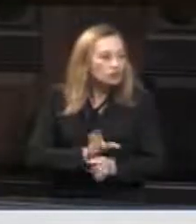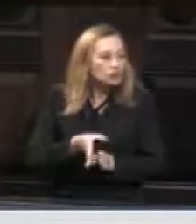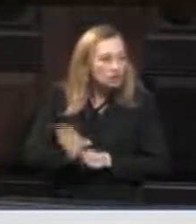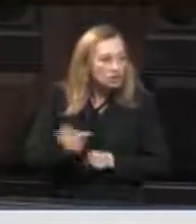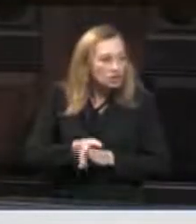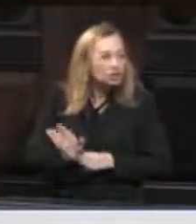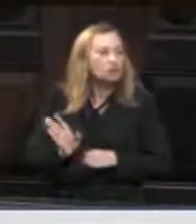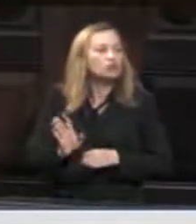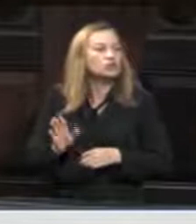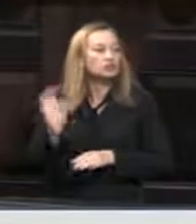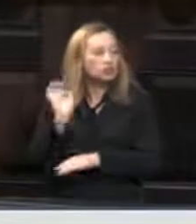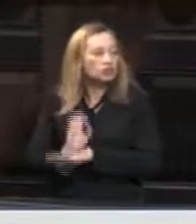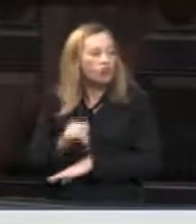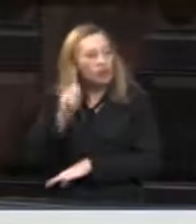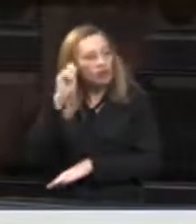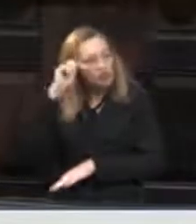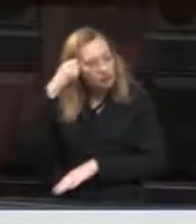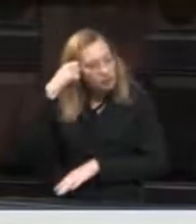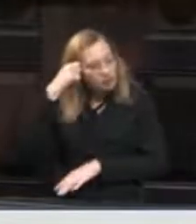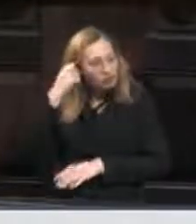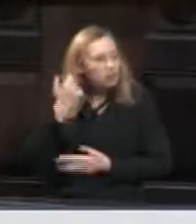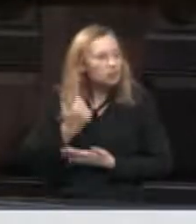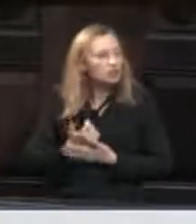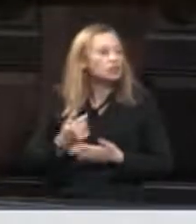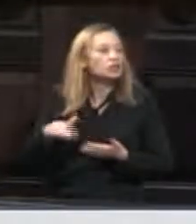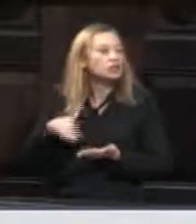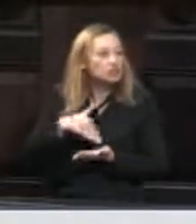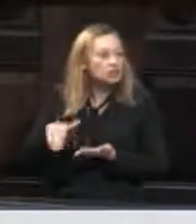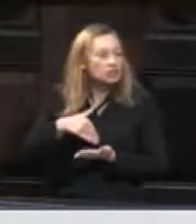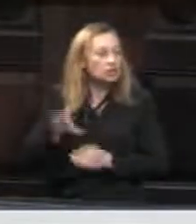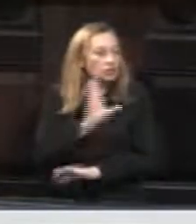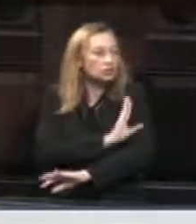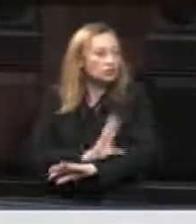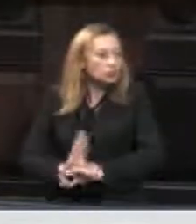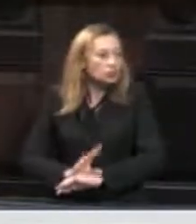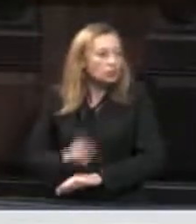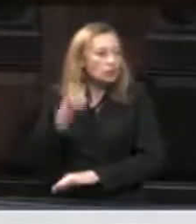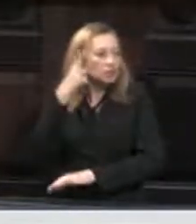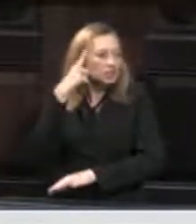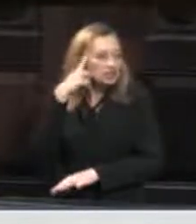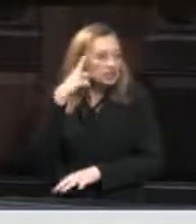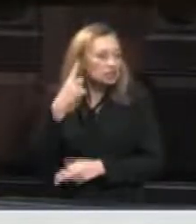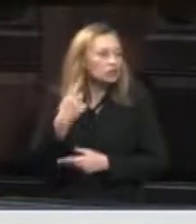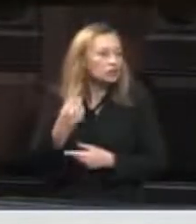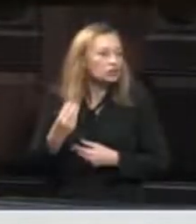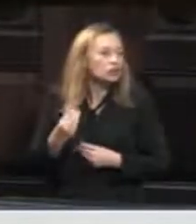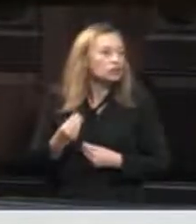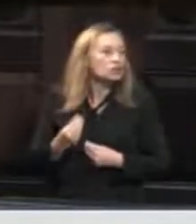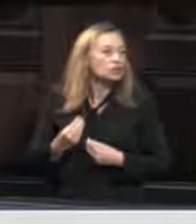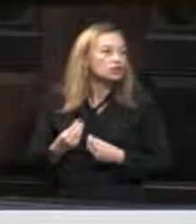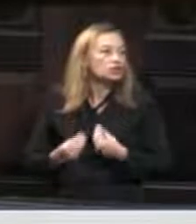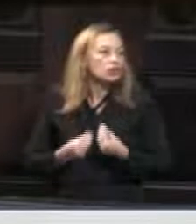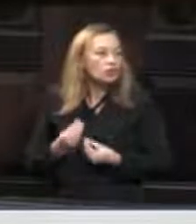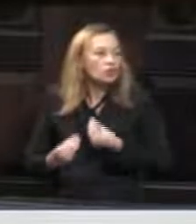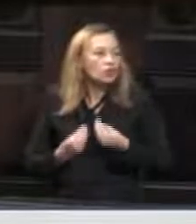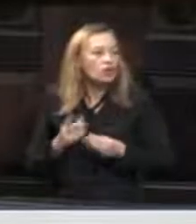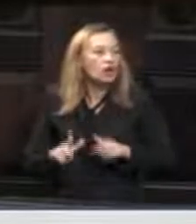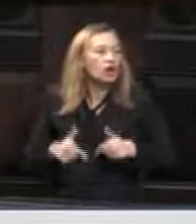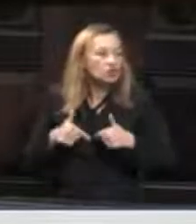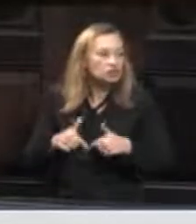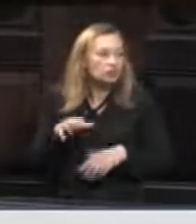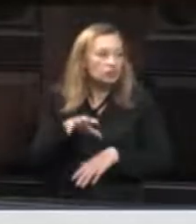Negro, o Conselho Municipal do Negro e a Secretaria de Cultura, pensando formas de viabilizar a retomada do espaço